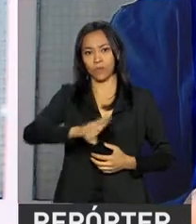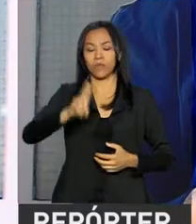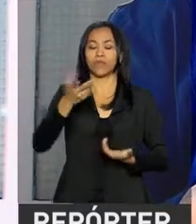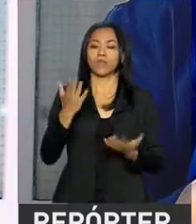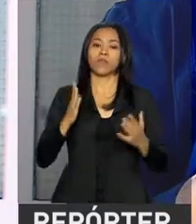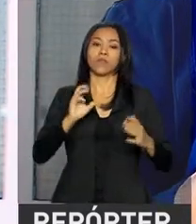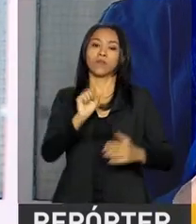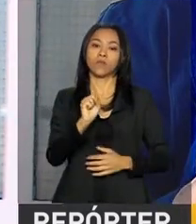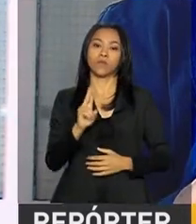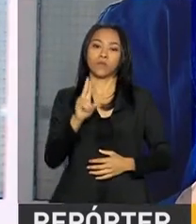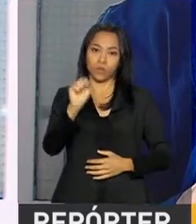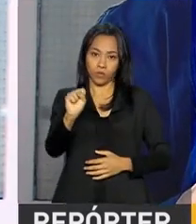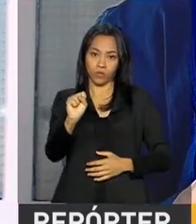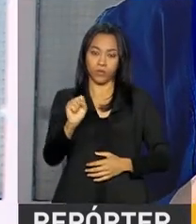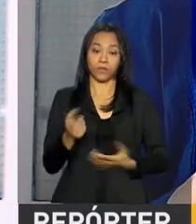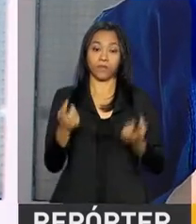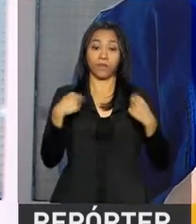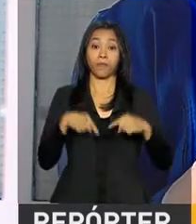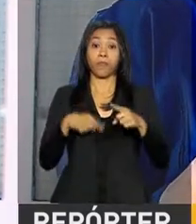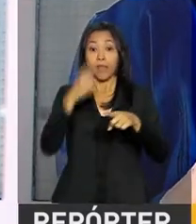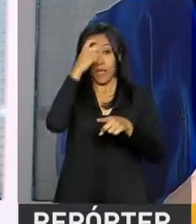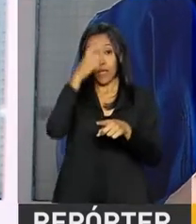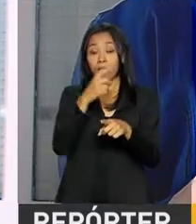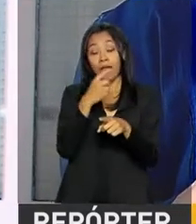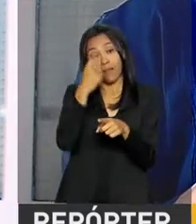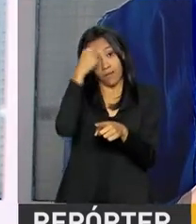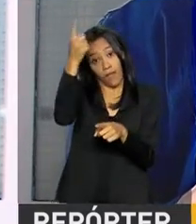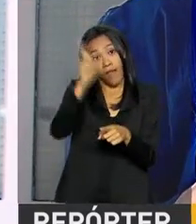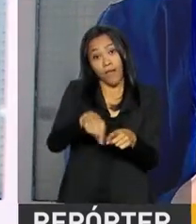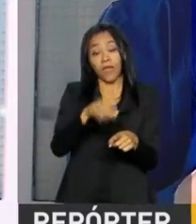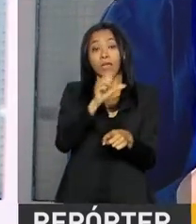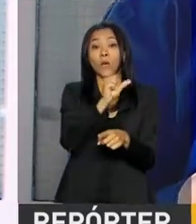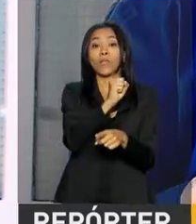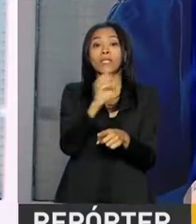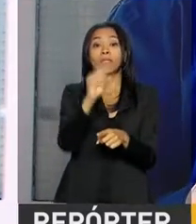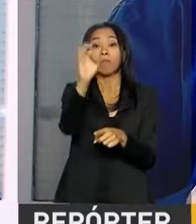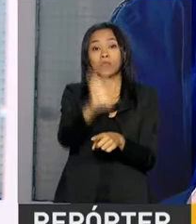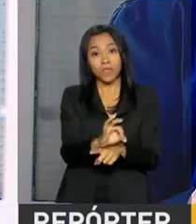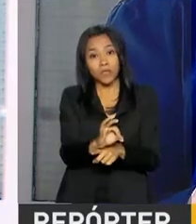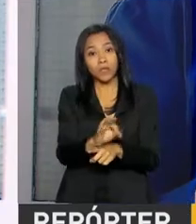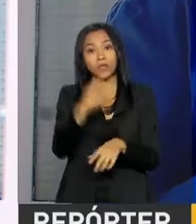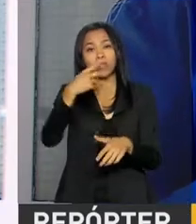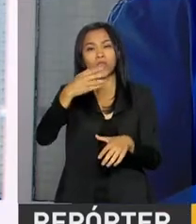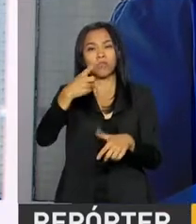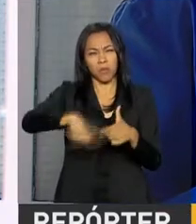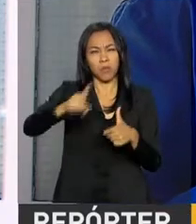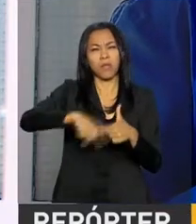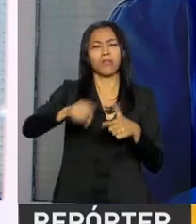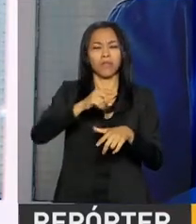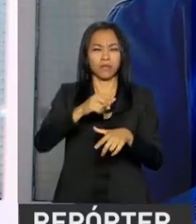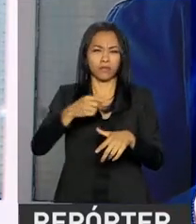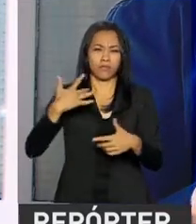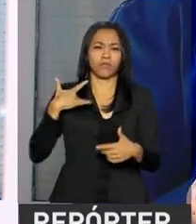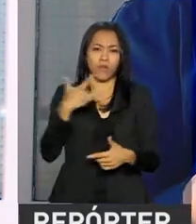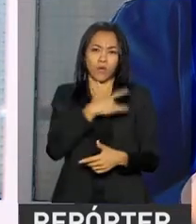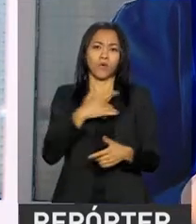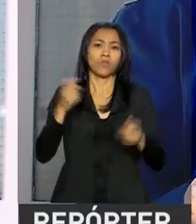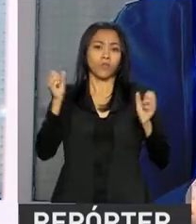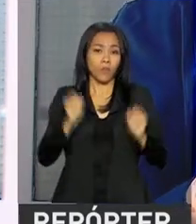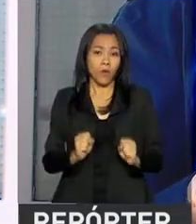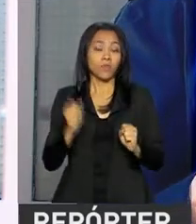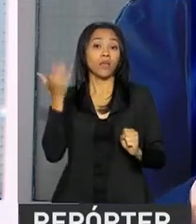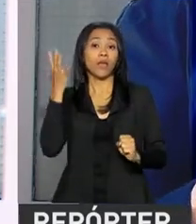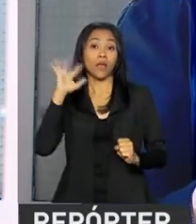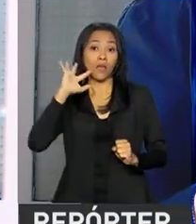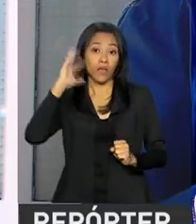ideia é que 80% dos problemas de saúde da população possam ser resolvidos já na saúde básica, ficando